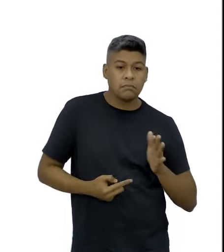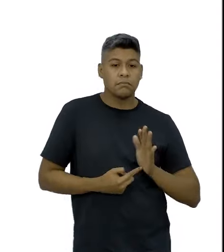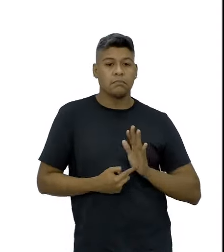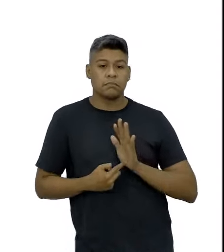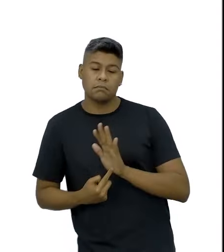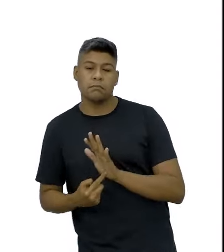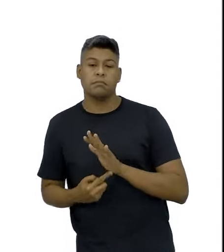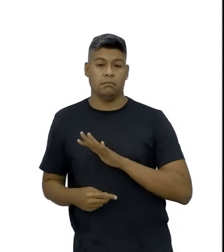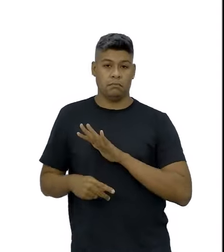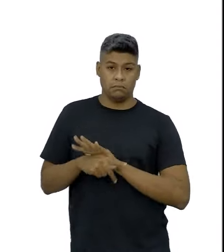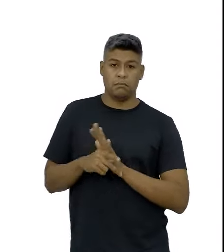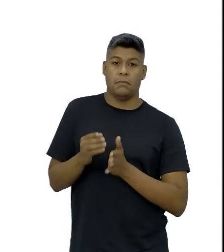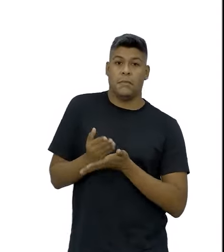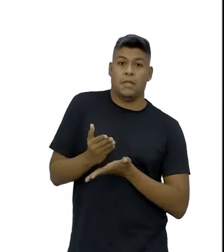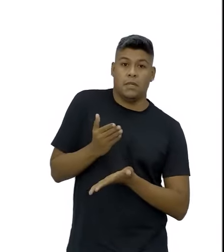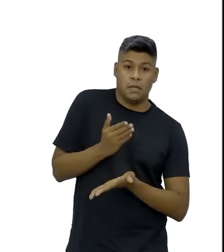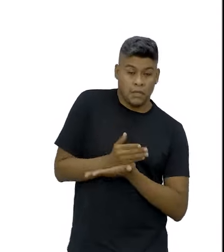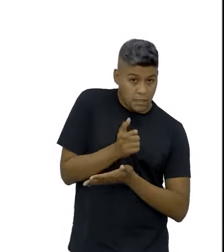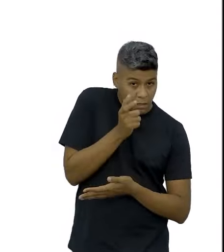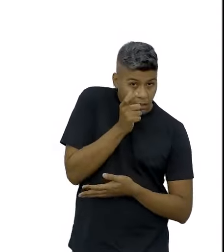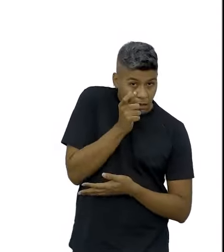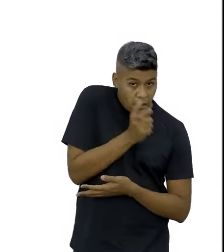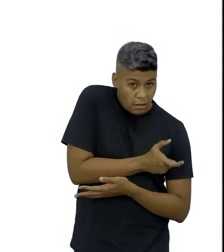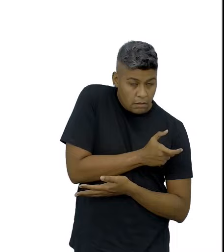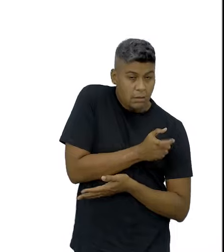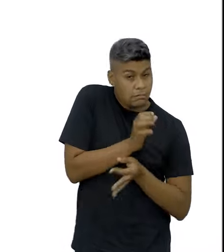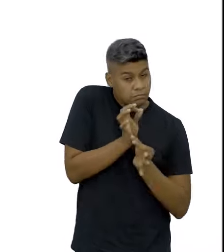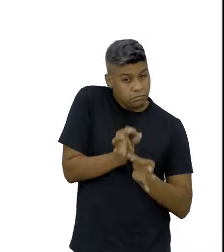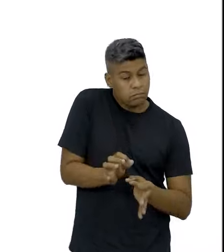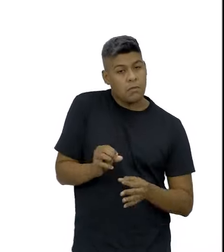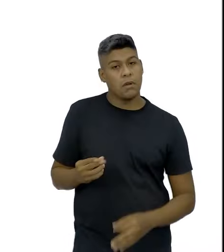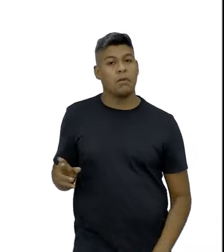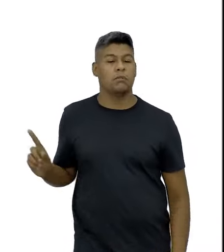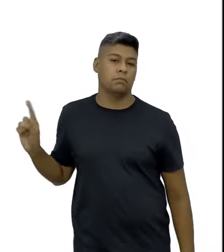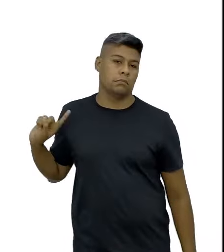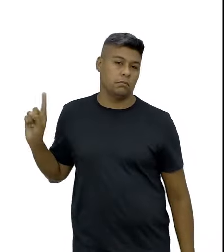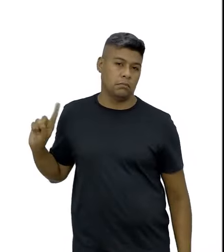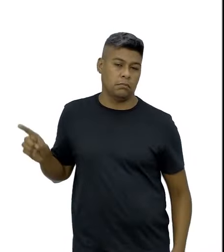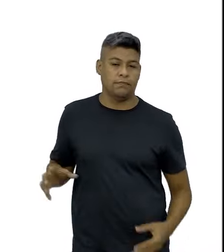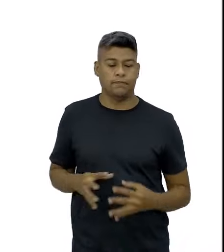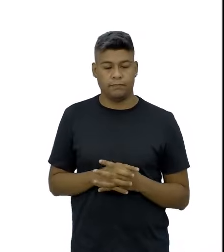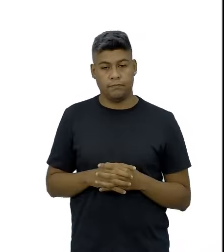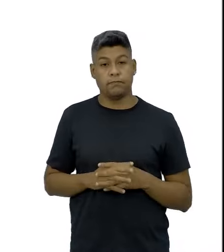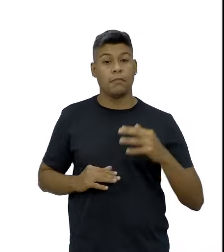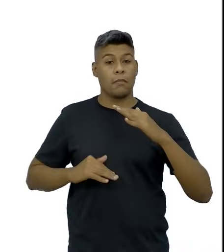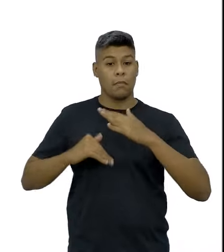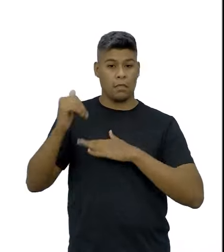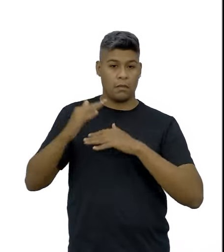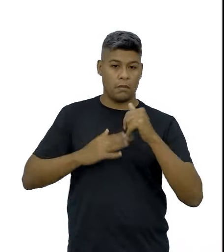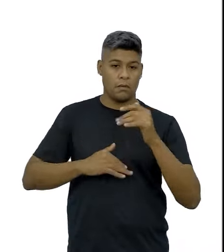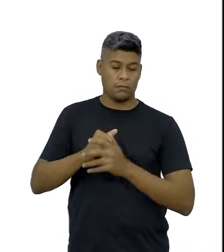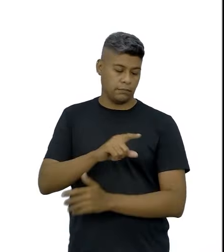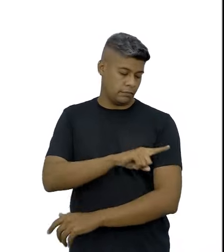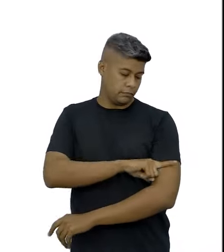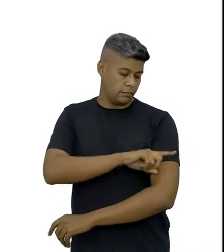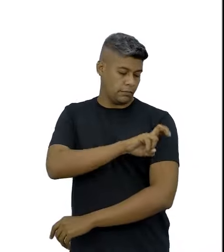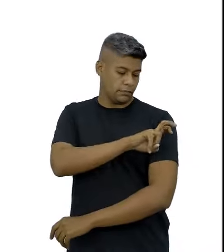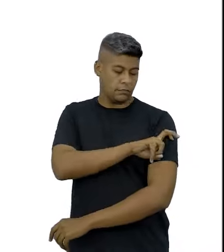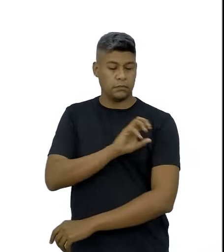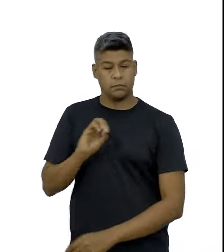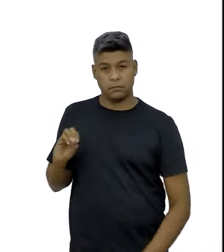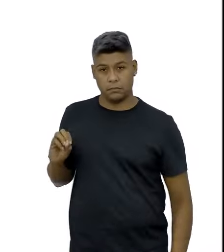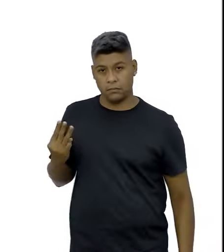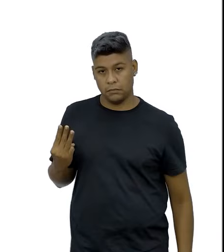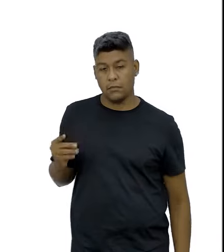as antecipações e as inferências se confirmam ou não. Já a habilidade do 1º ao 5º também,